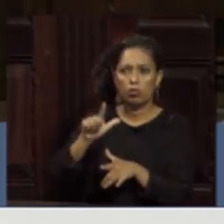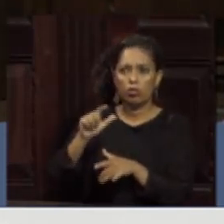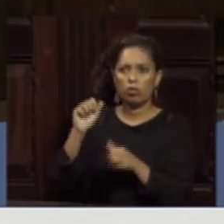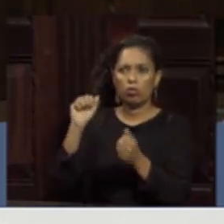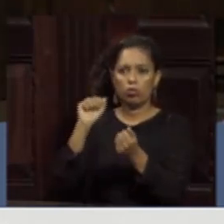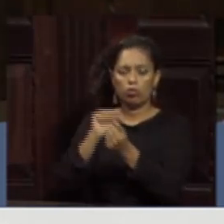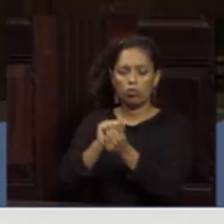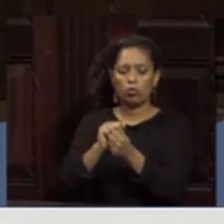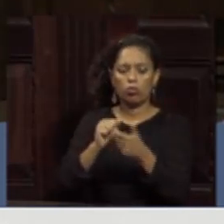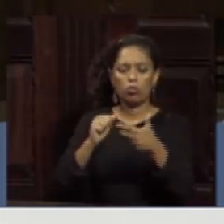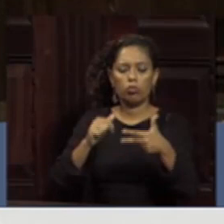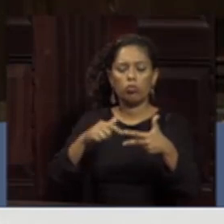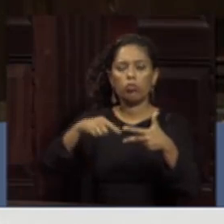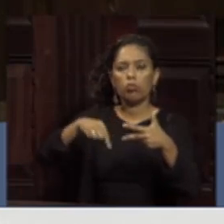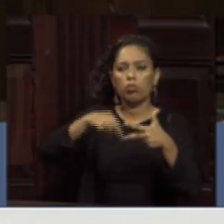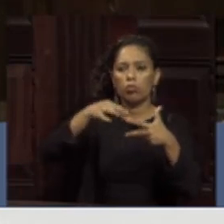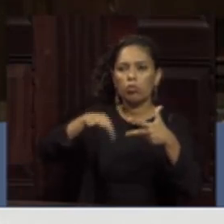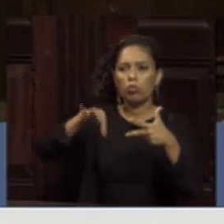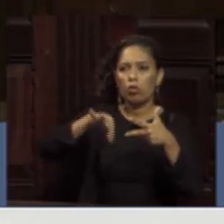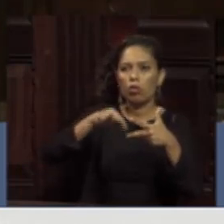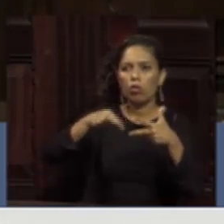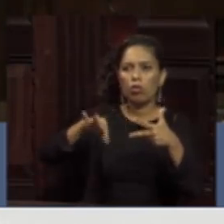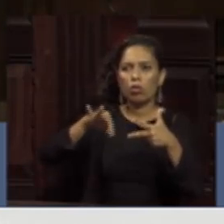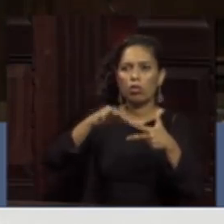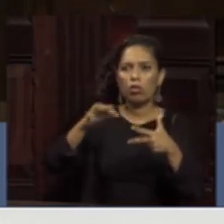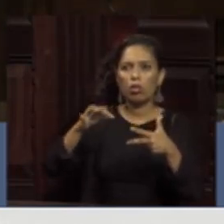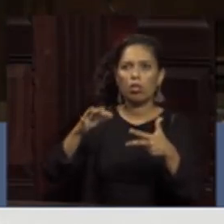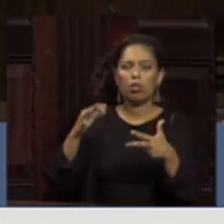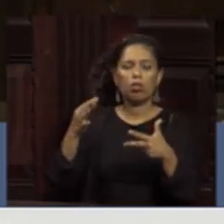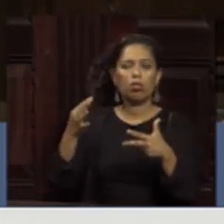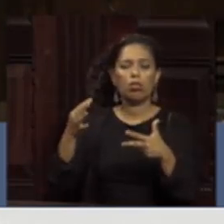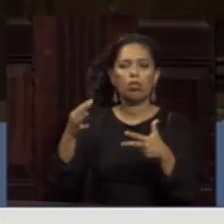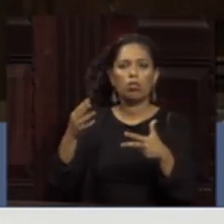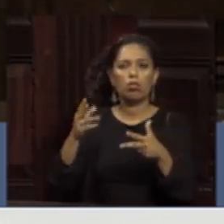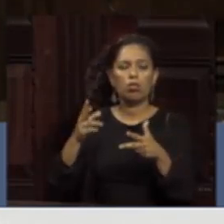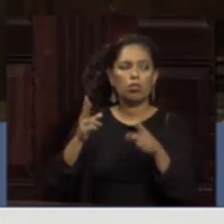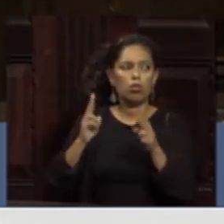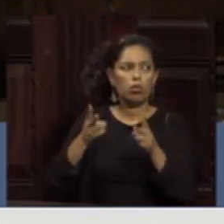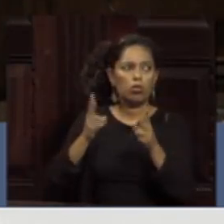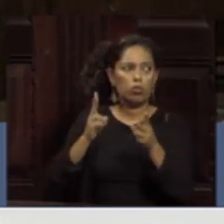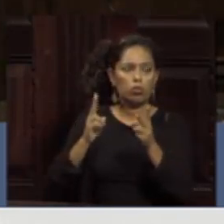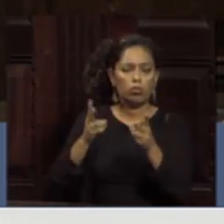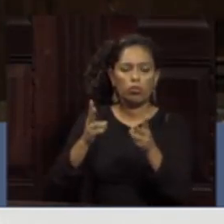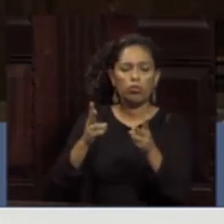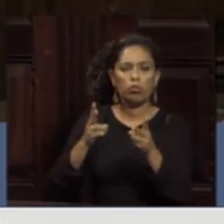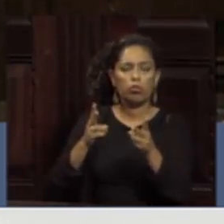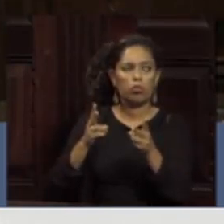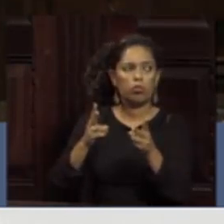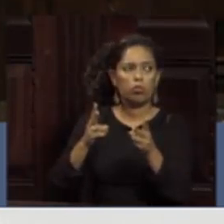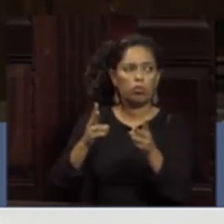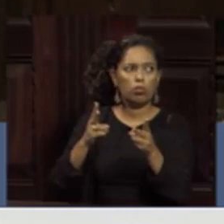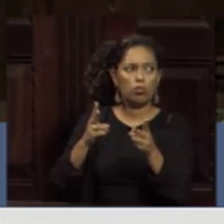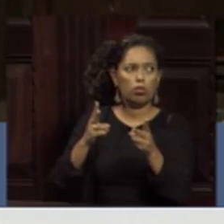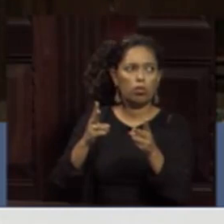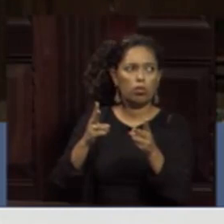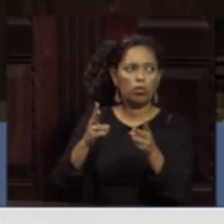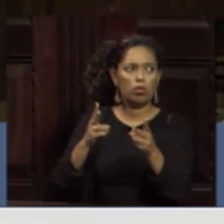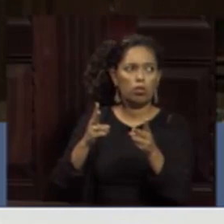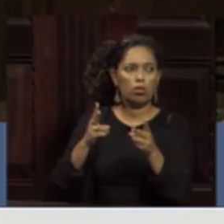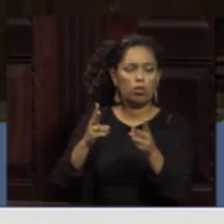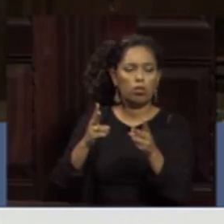no judiciário, vêm conseguindo retardar não só a recuperação das áreas,